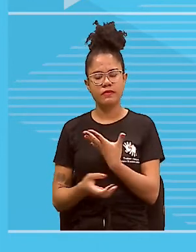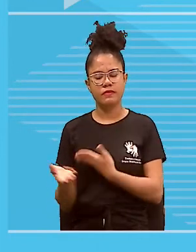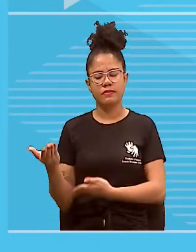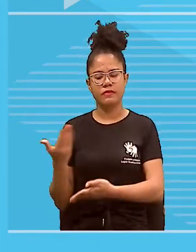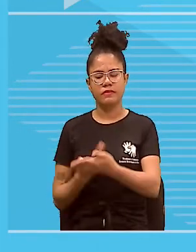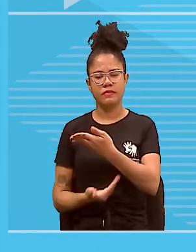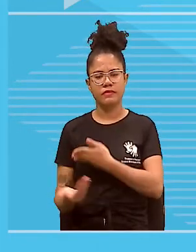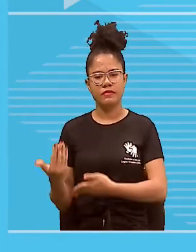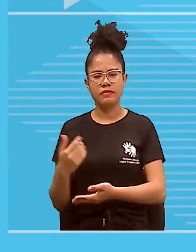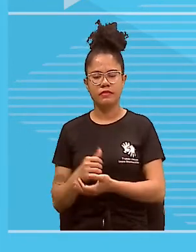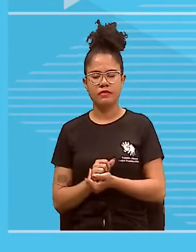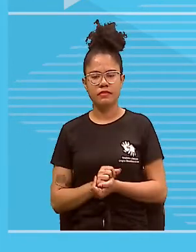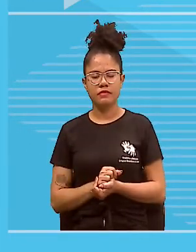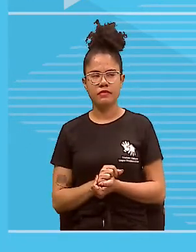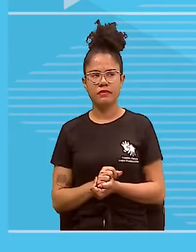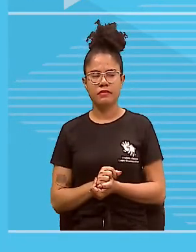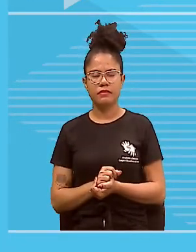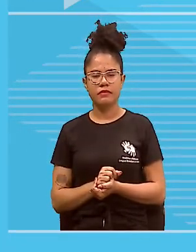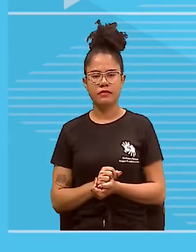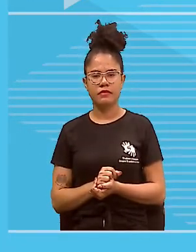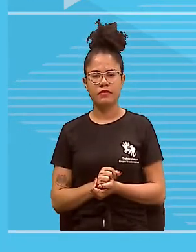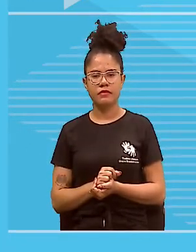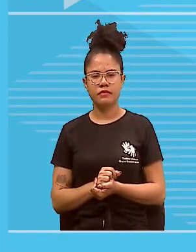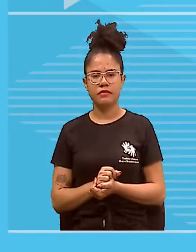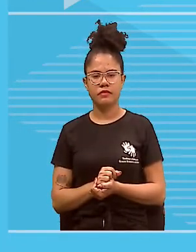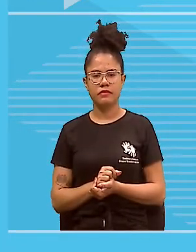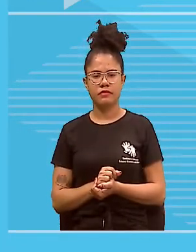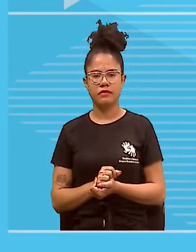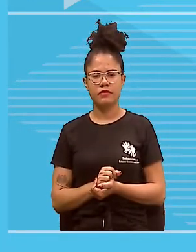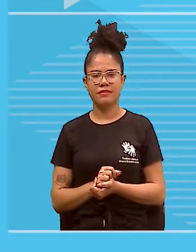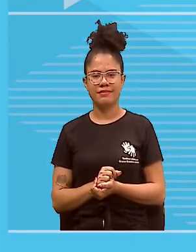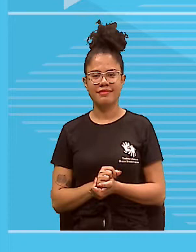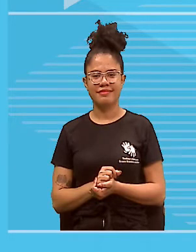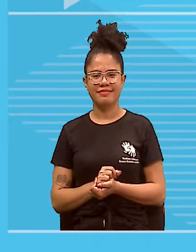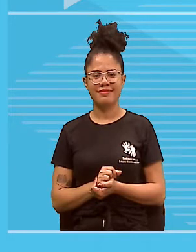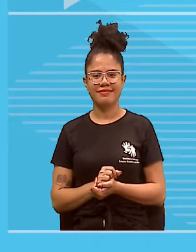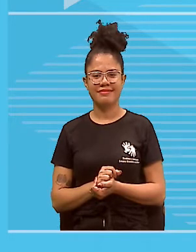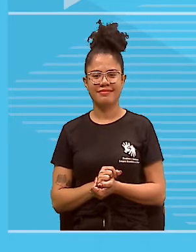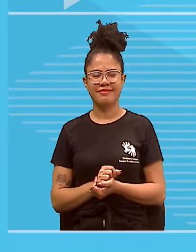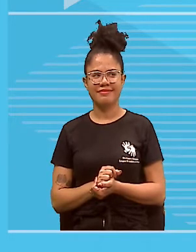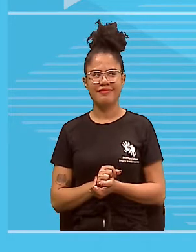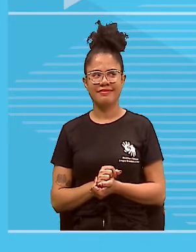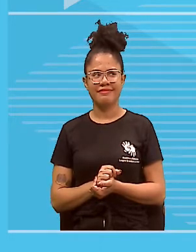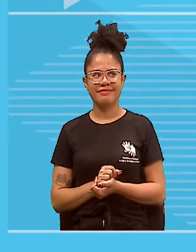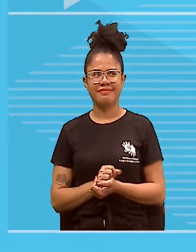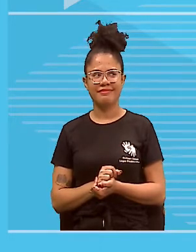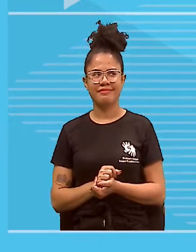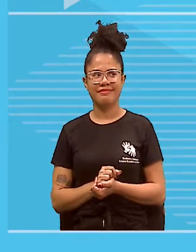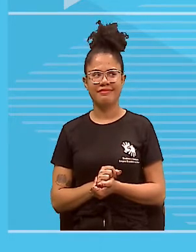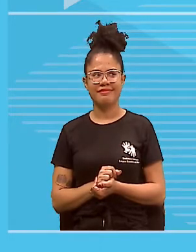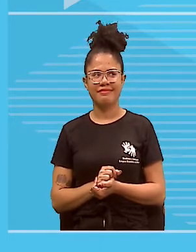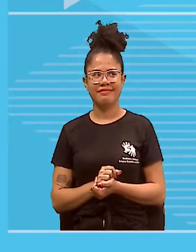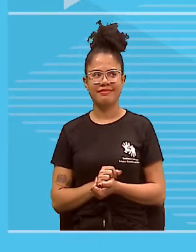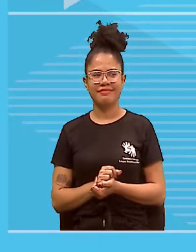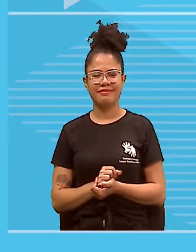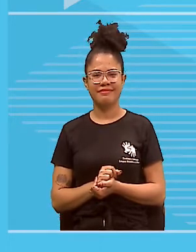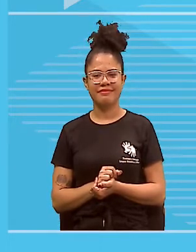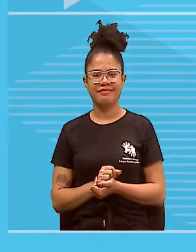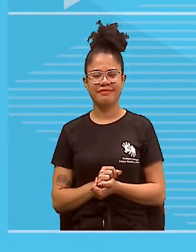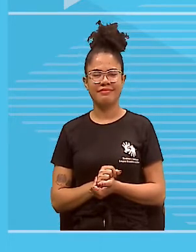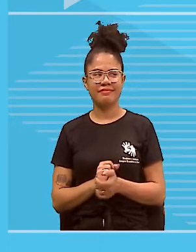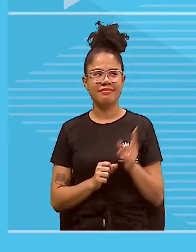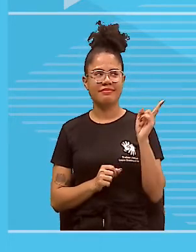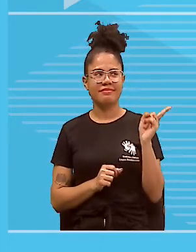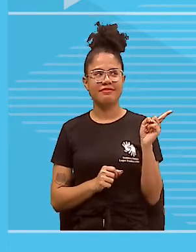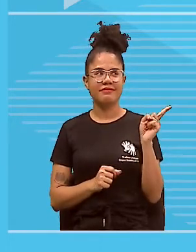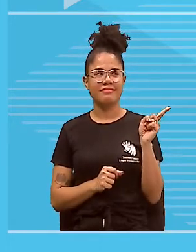política da bolsa somos bons vizinhos muro com muro rapaz e era o cinema